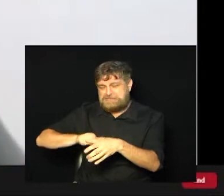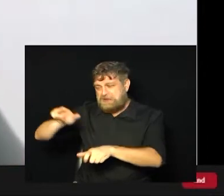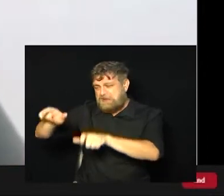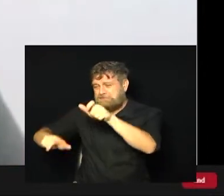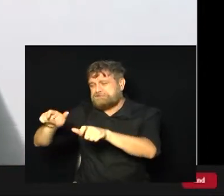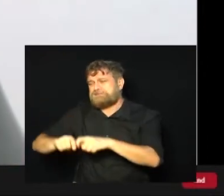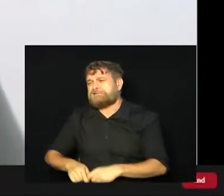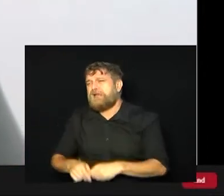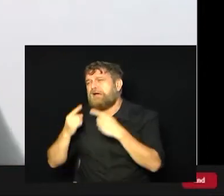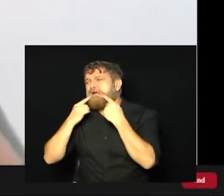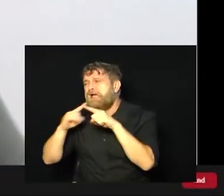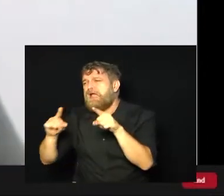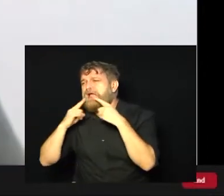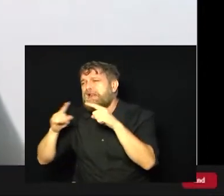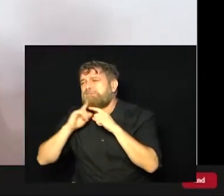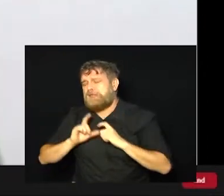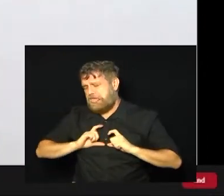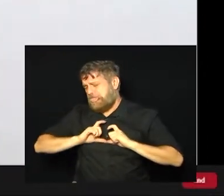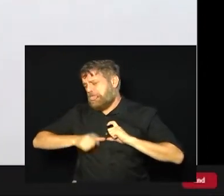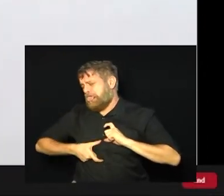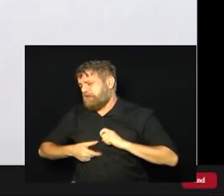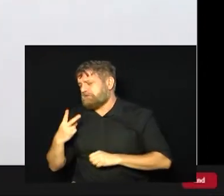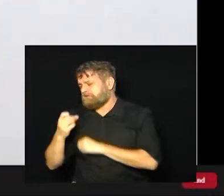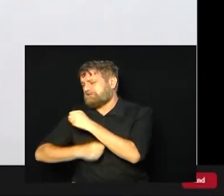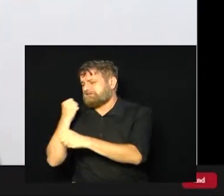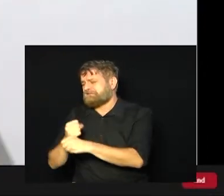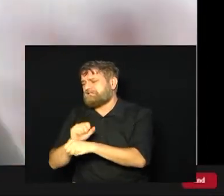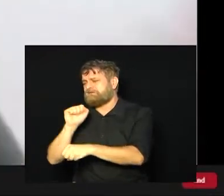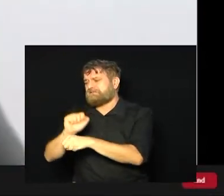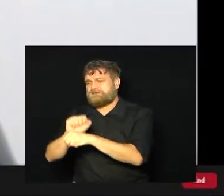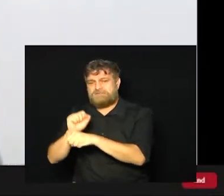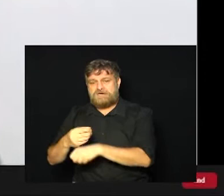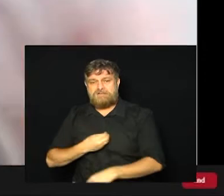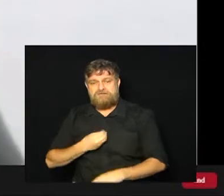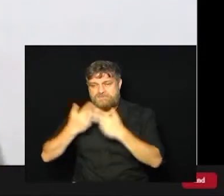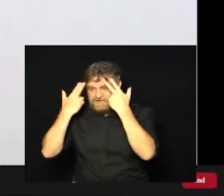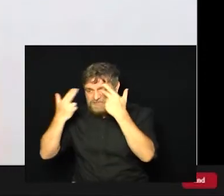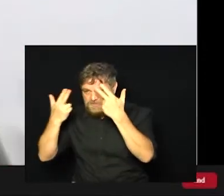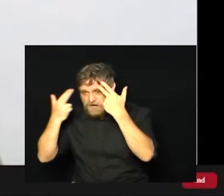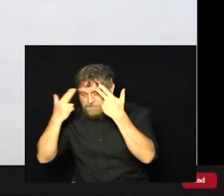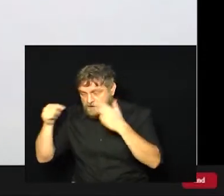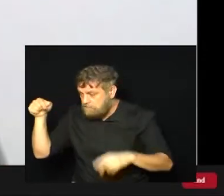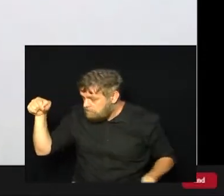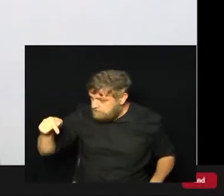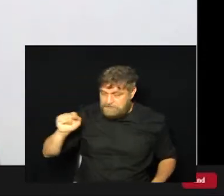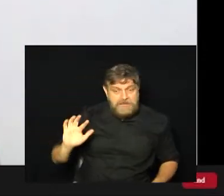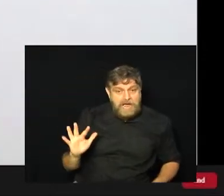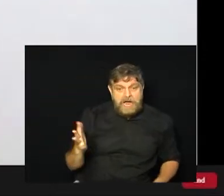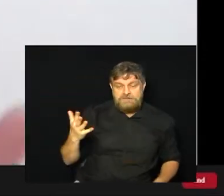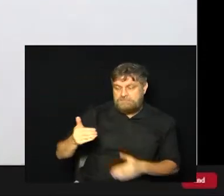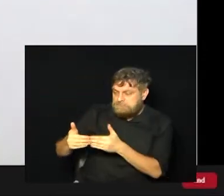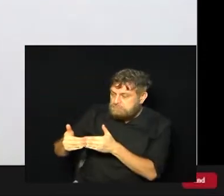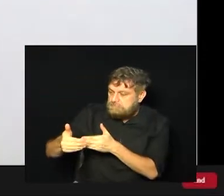e está literalmente há 2 anos esperando um novo normal. Algo que aconteça para ela começar